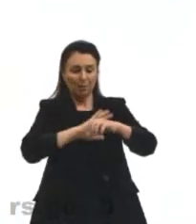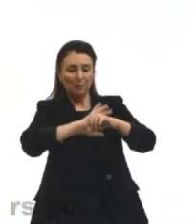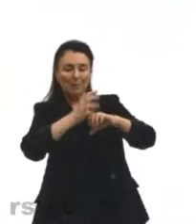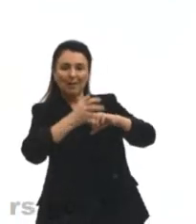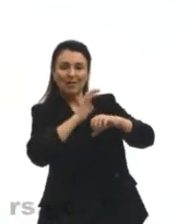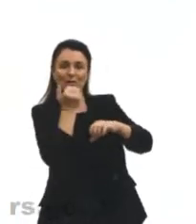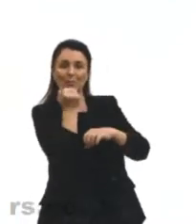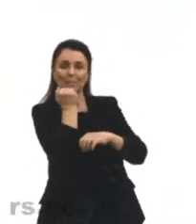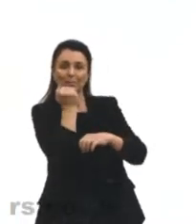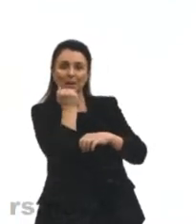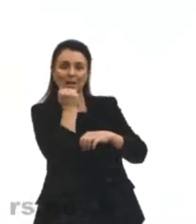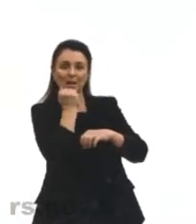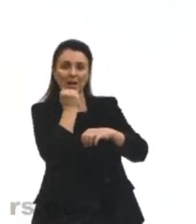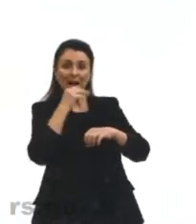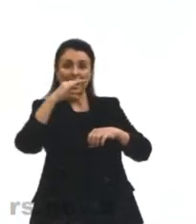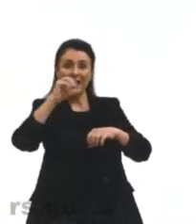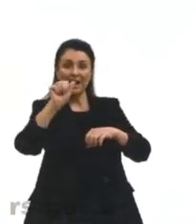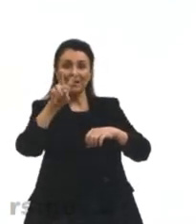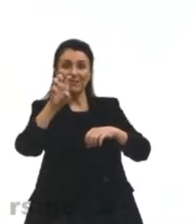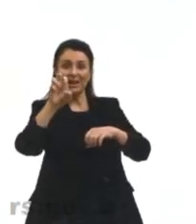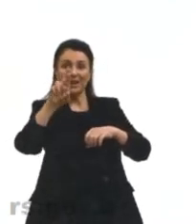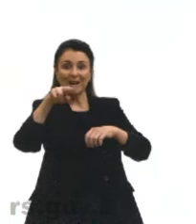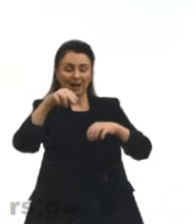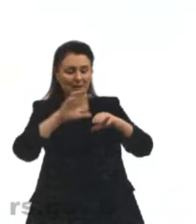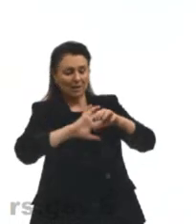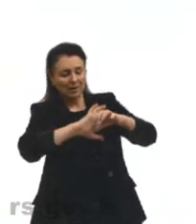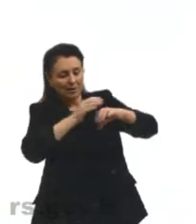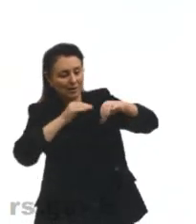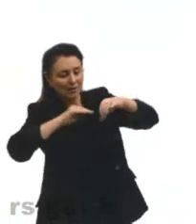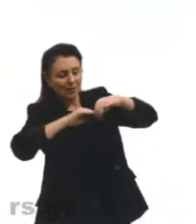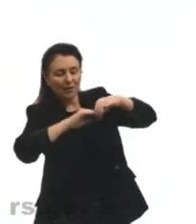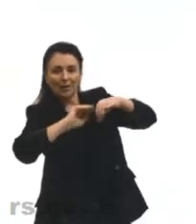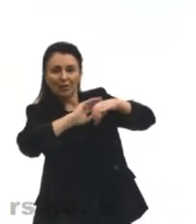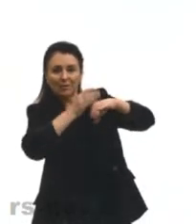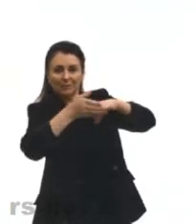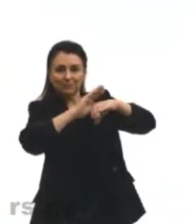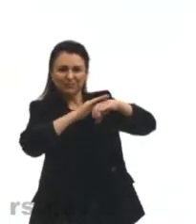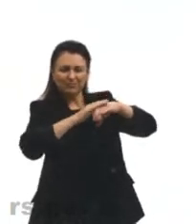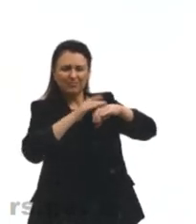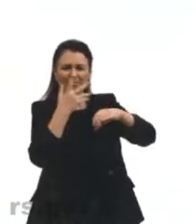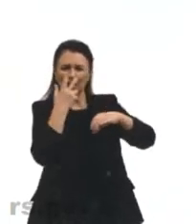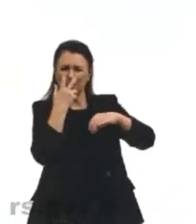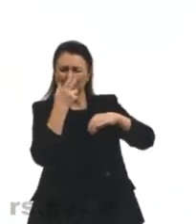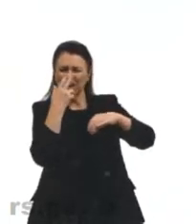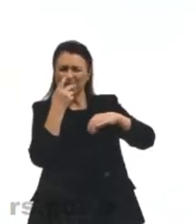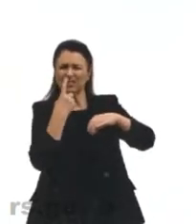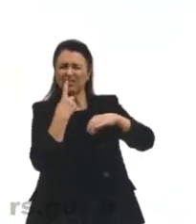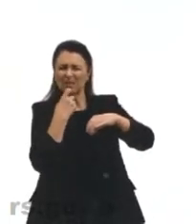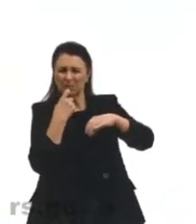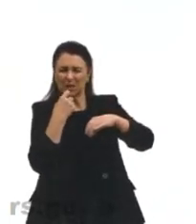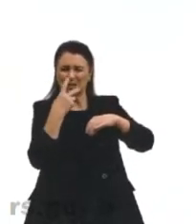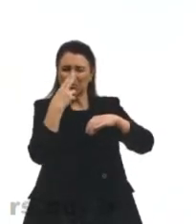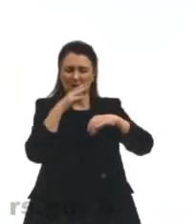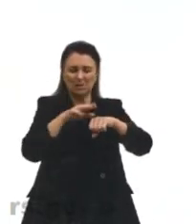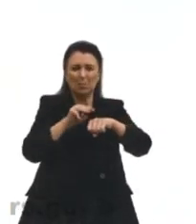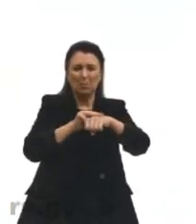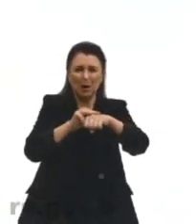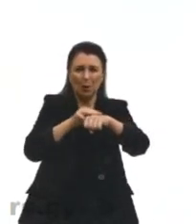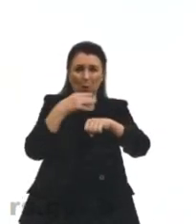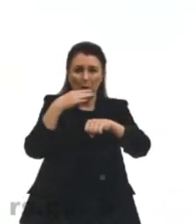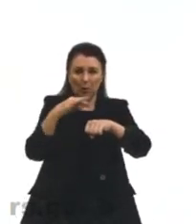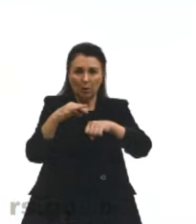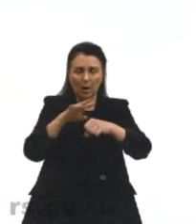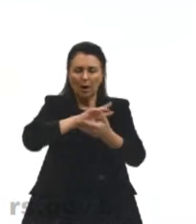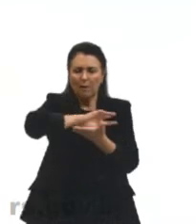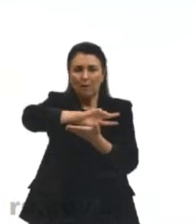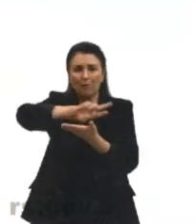pedra de uma caverna e desenhados E aí em uma cor meio vermelho meio amarronzada vários